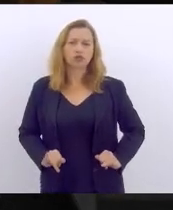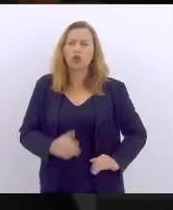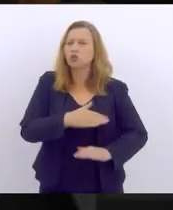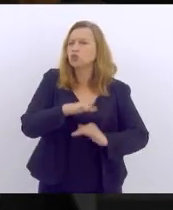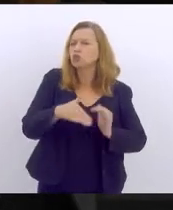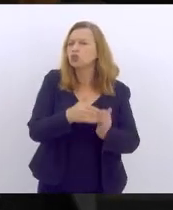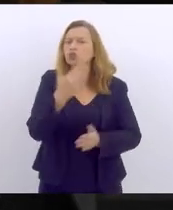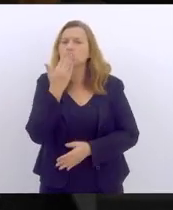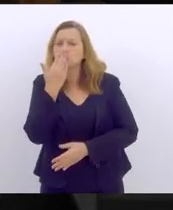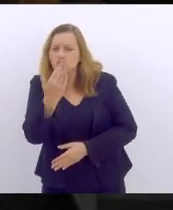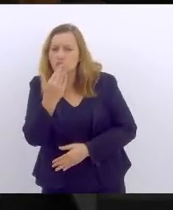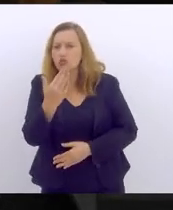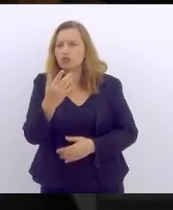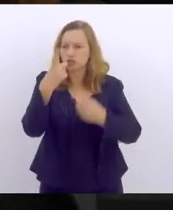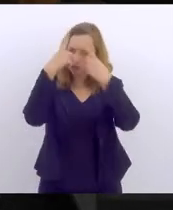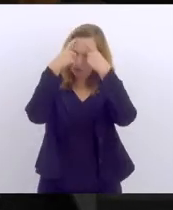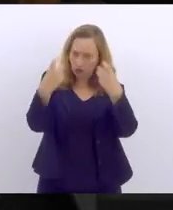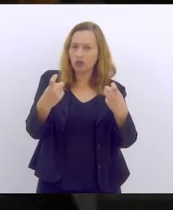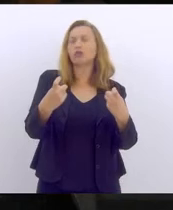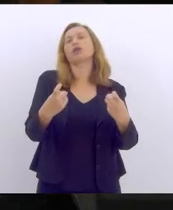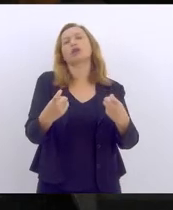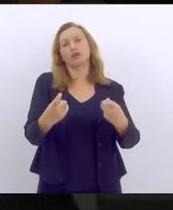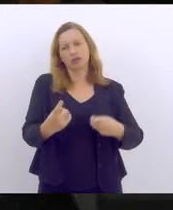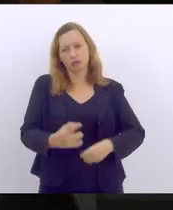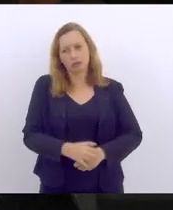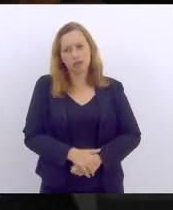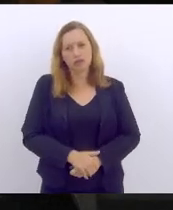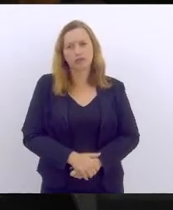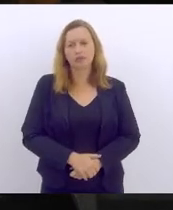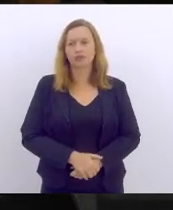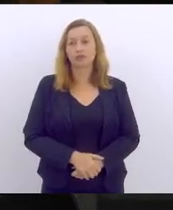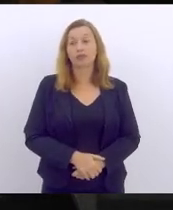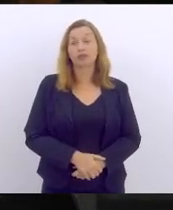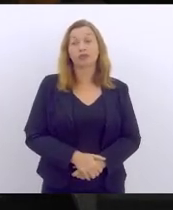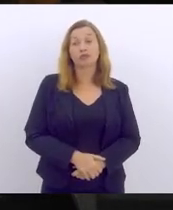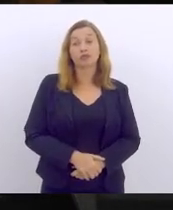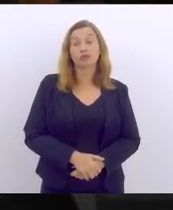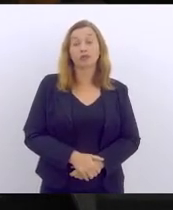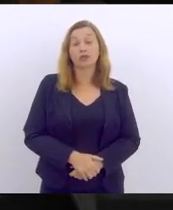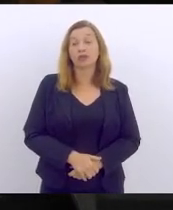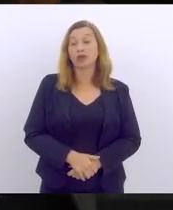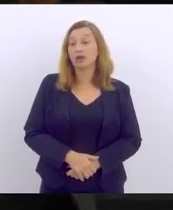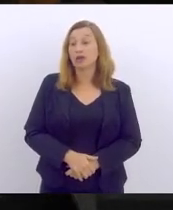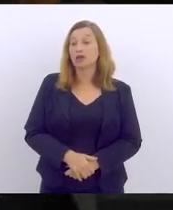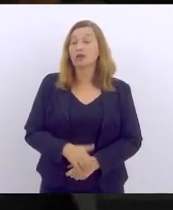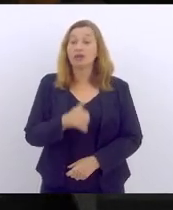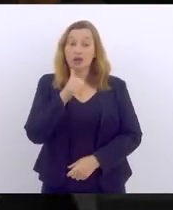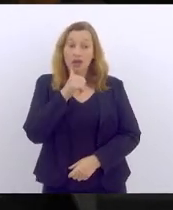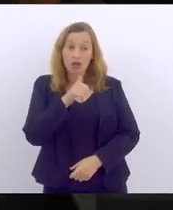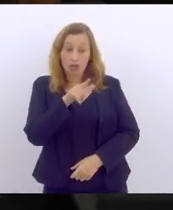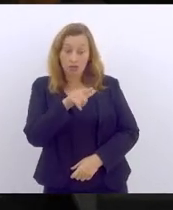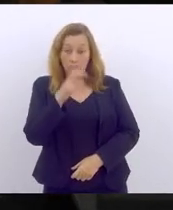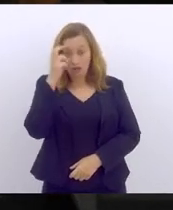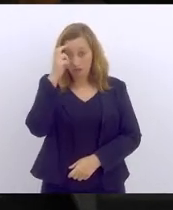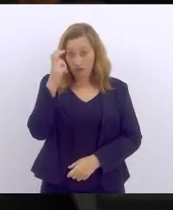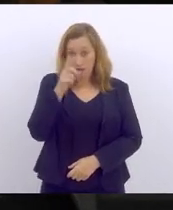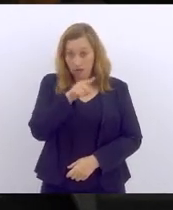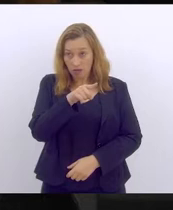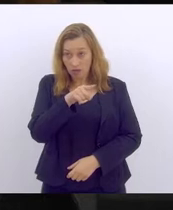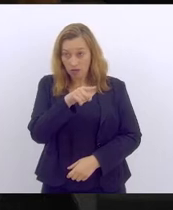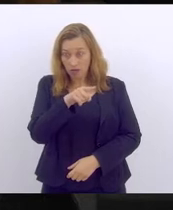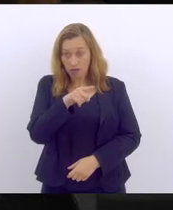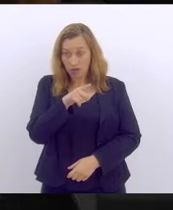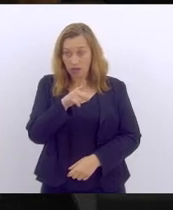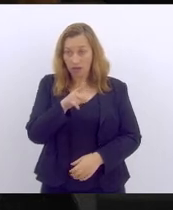os tipos de violência todos os tipos de violência e aquelas que intelectualmente se